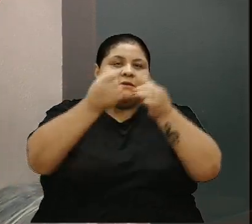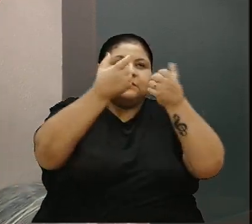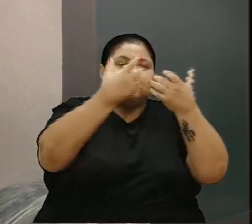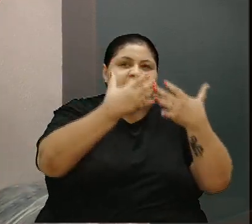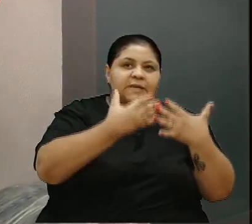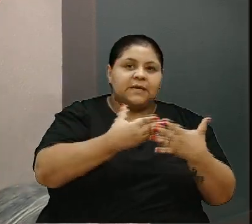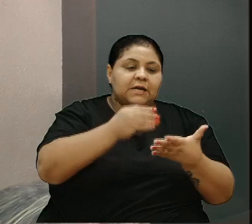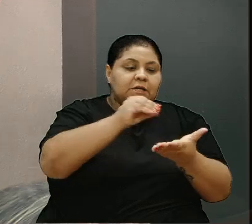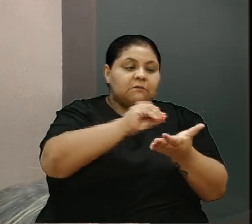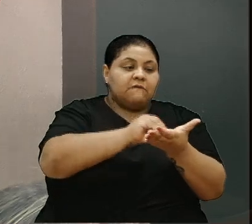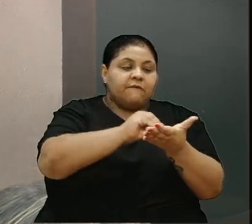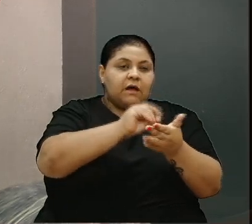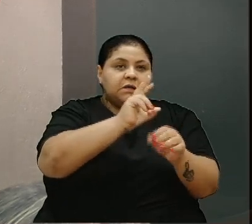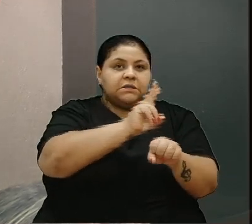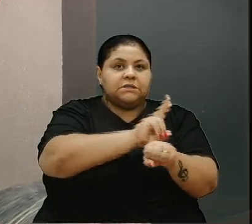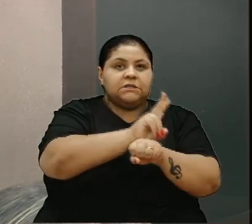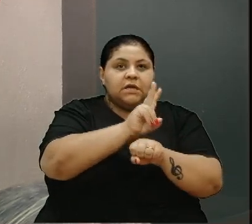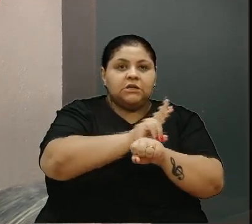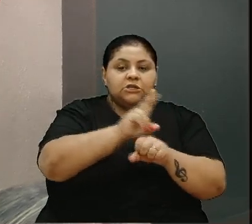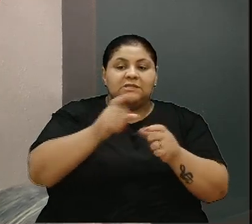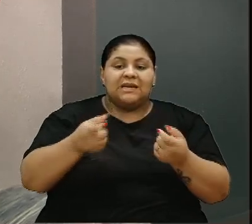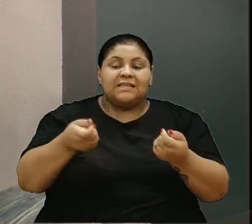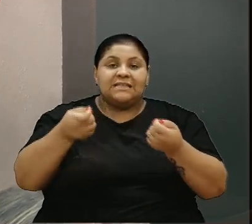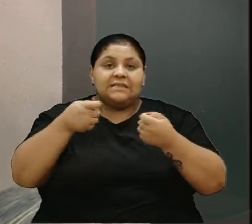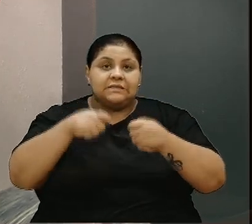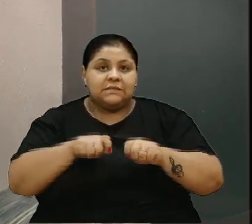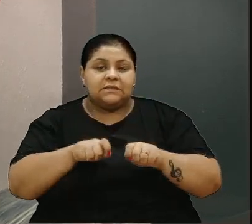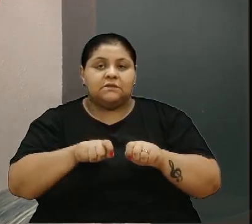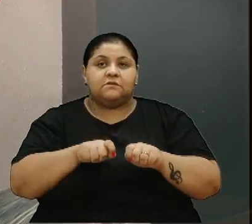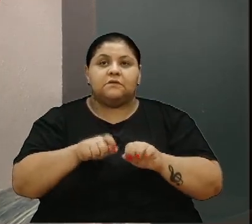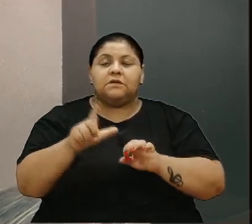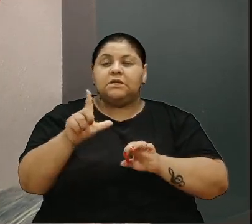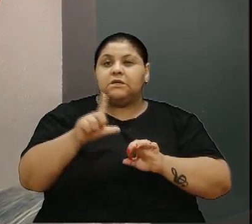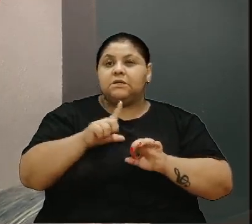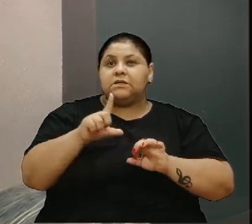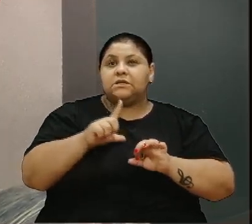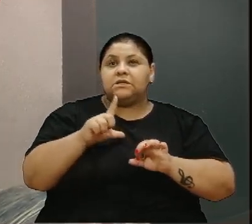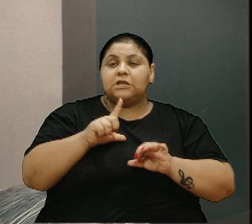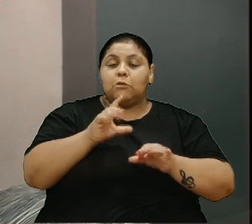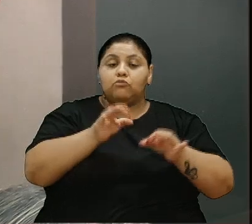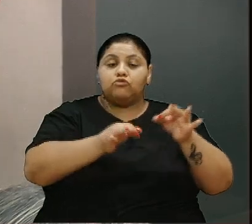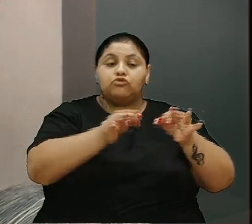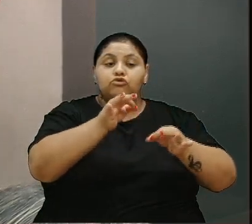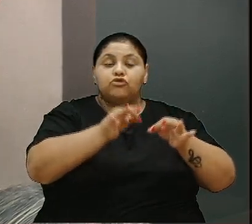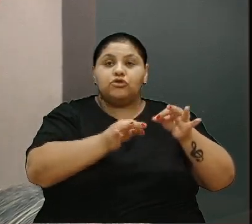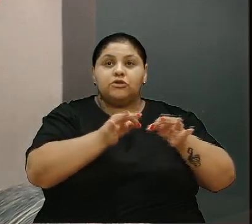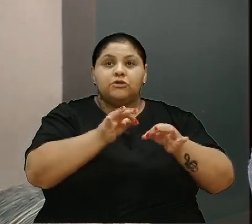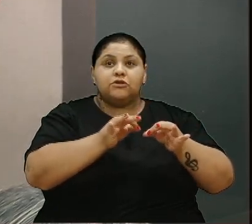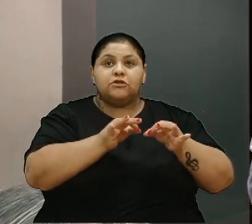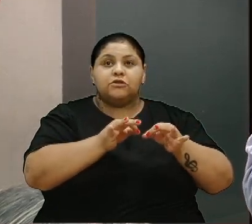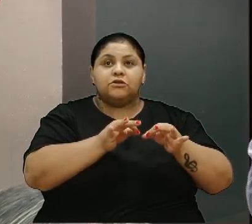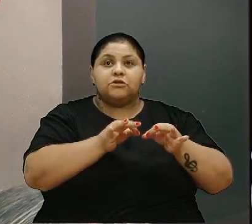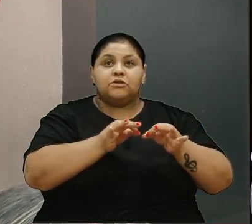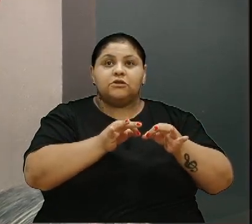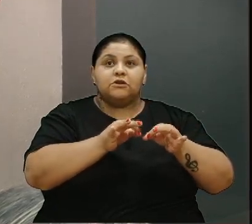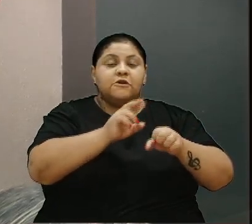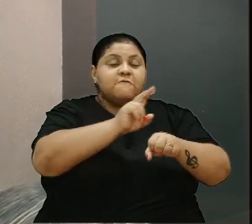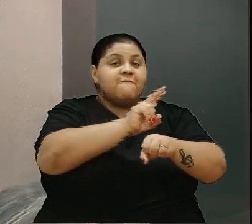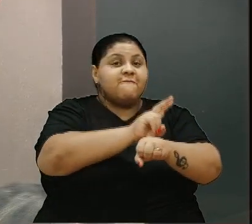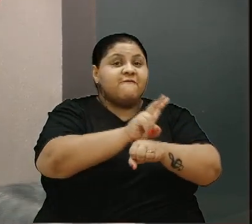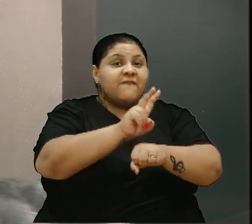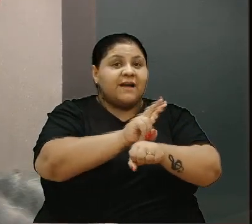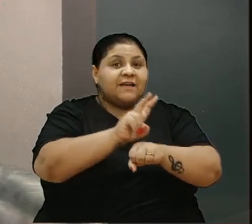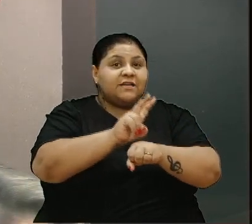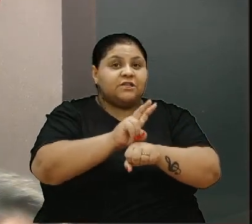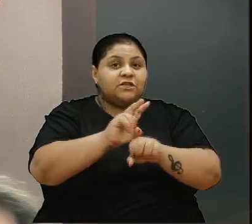vagas, envolvendo a necessidade. Nós temos uma judicialização demasiada de vagas de educação